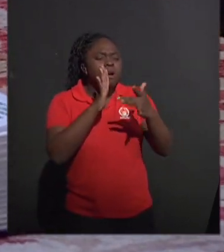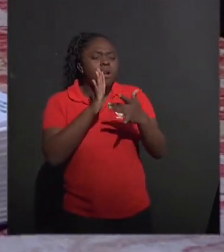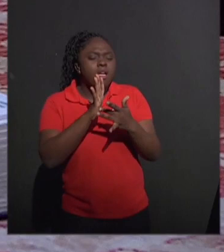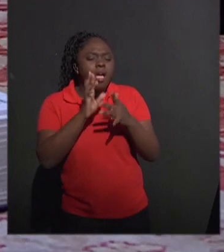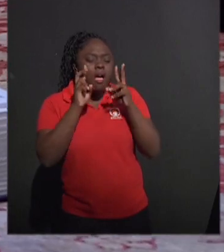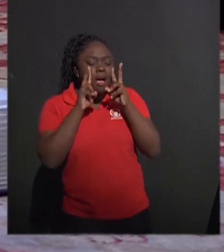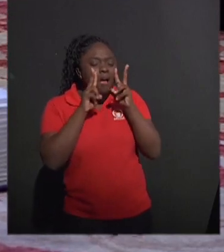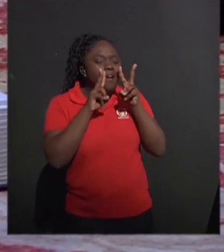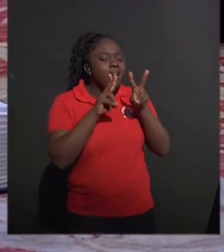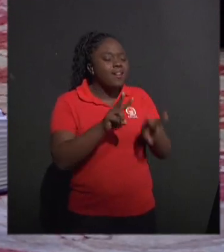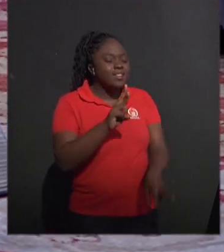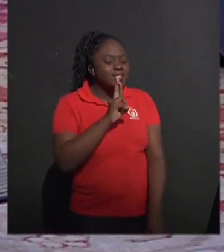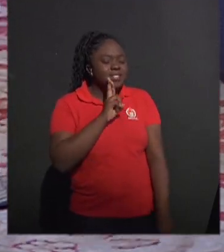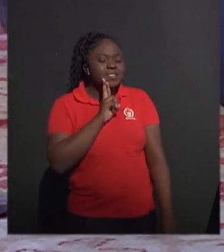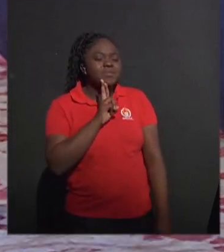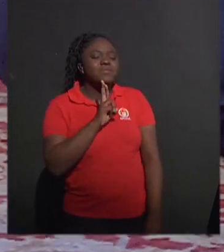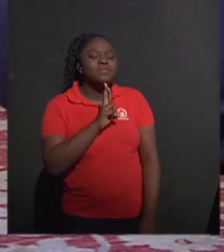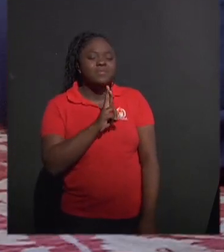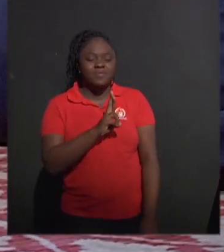alegraria.